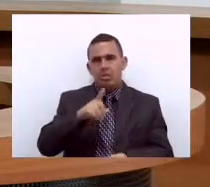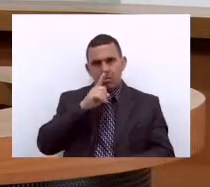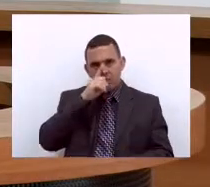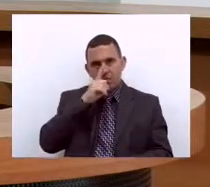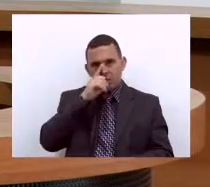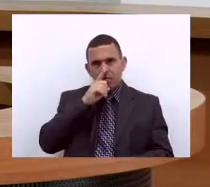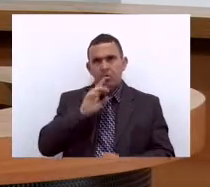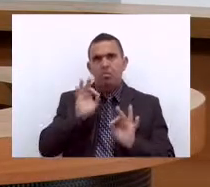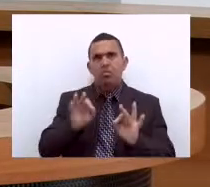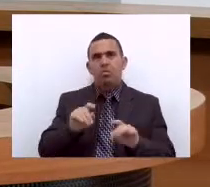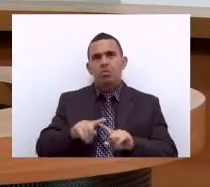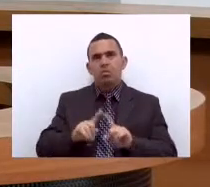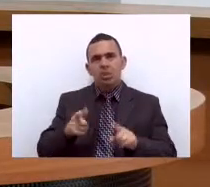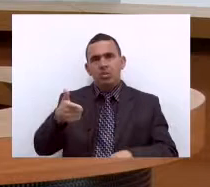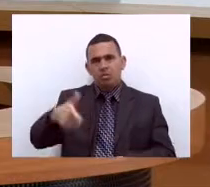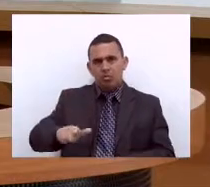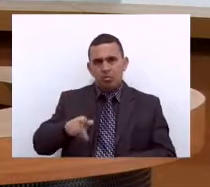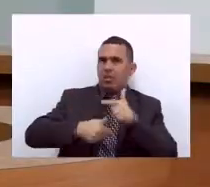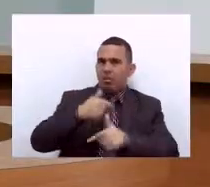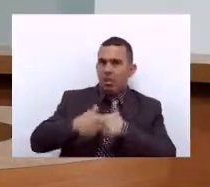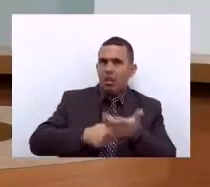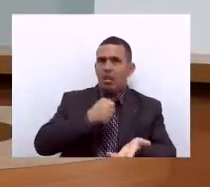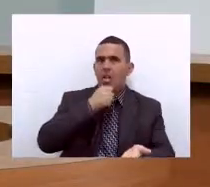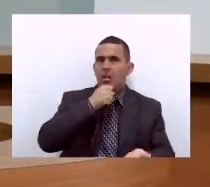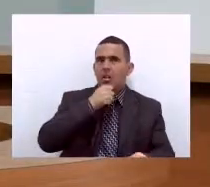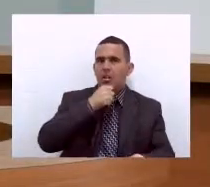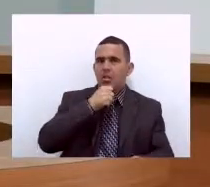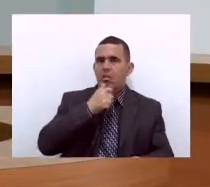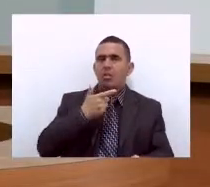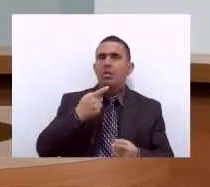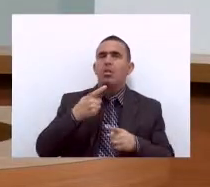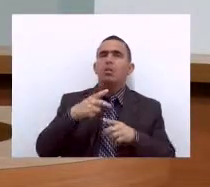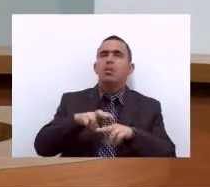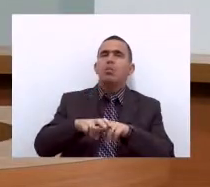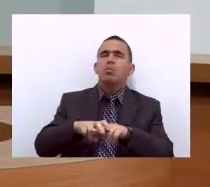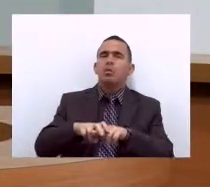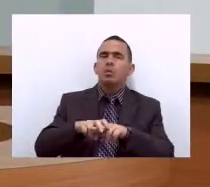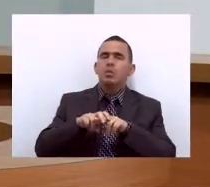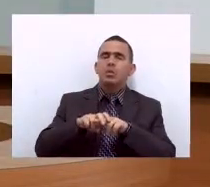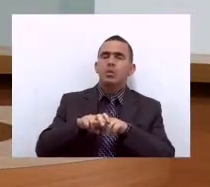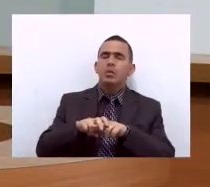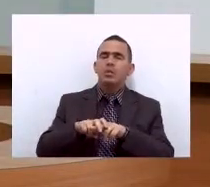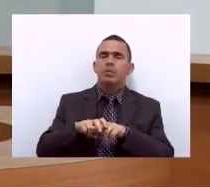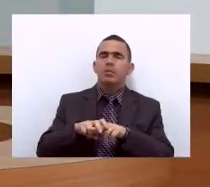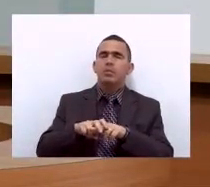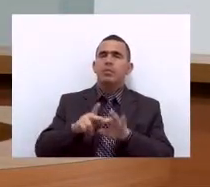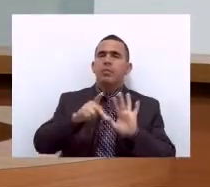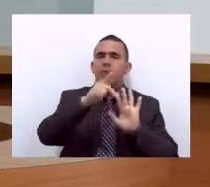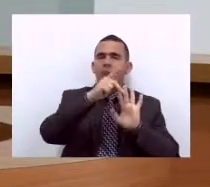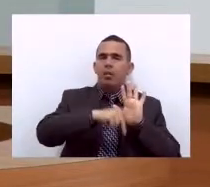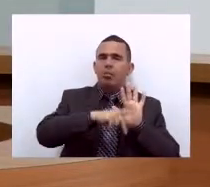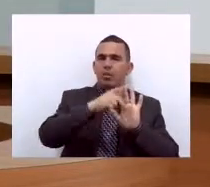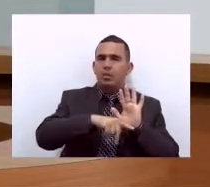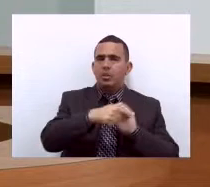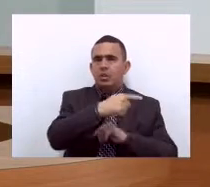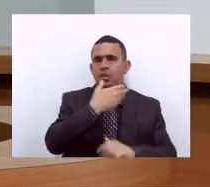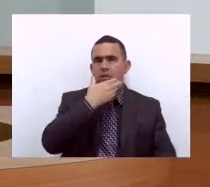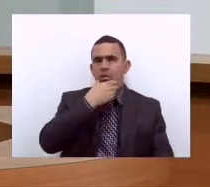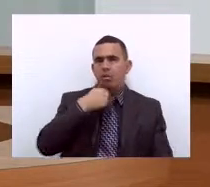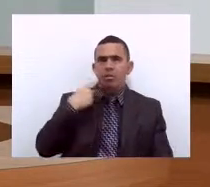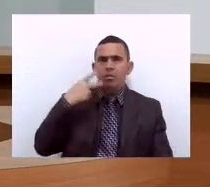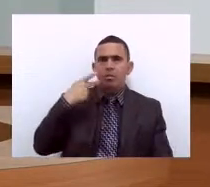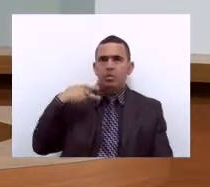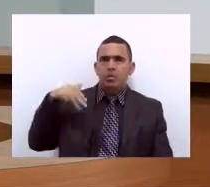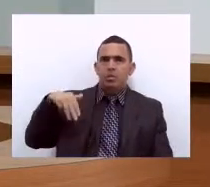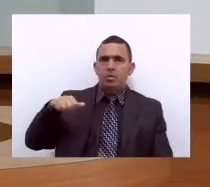vez, a população não pode ficar no prejuízo. Haja vista que o projeto do Maurício Siqueira,